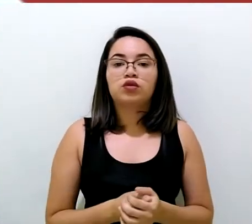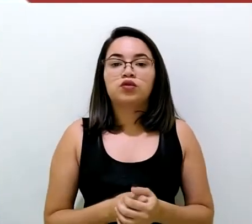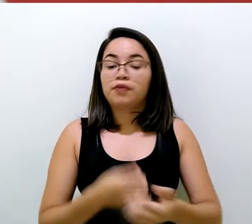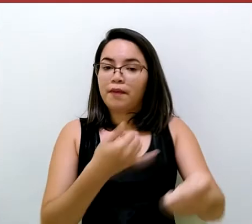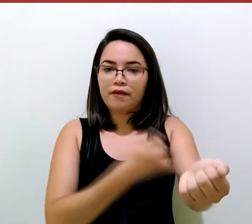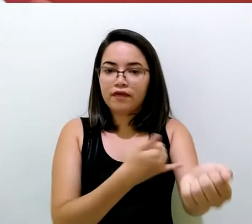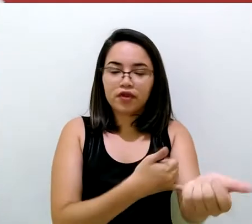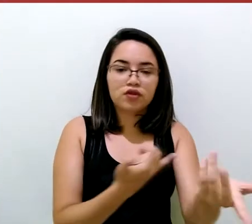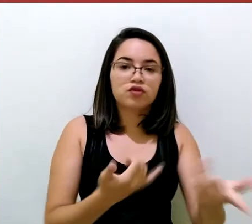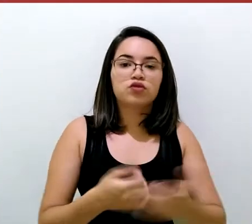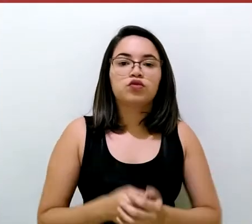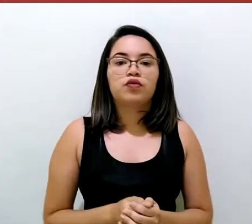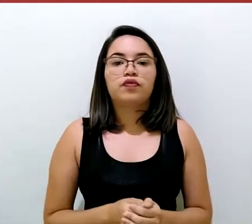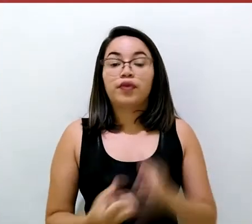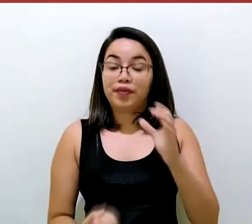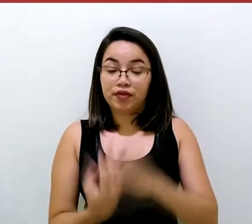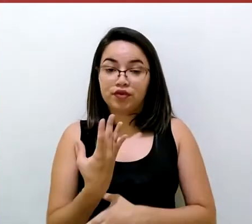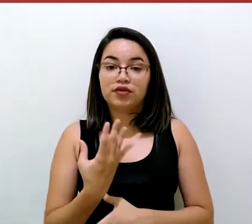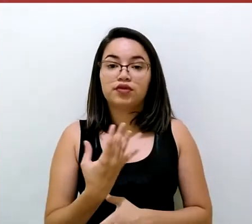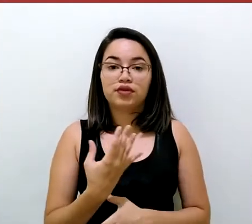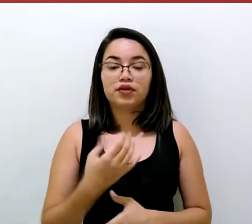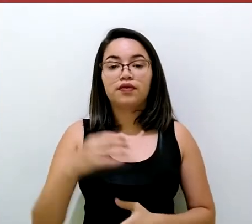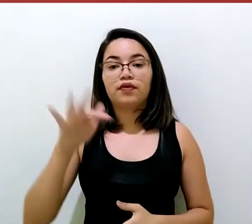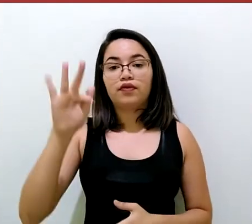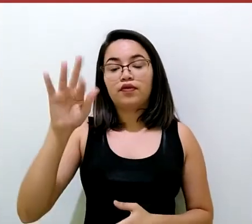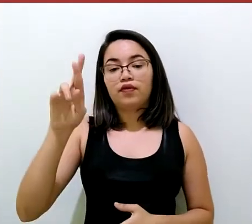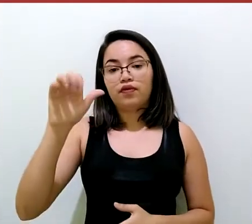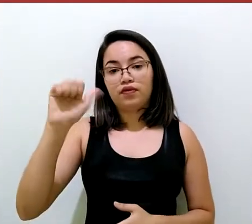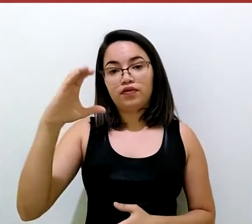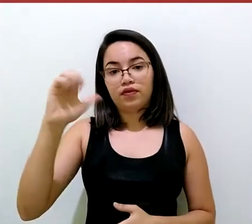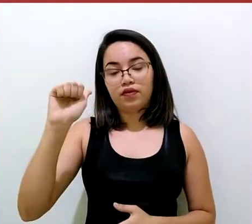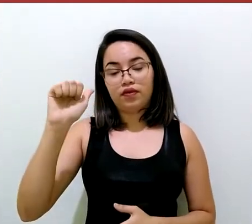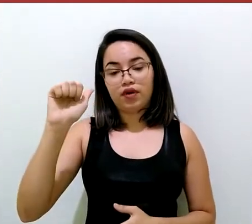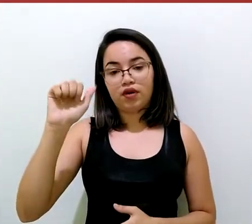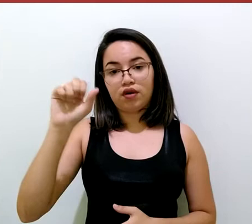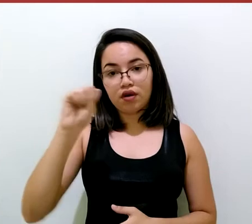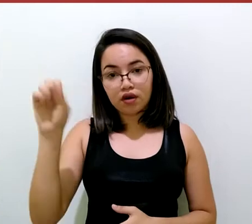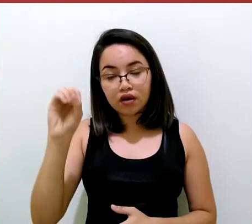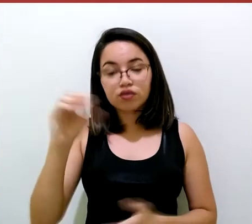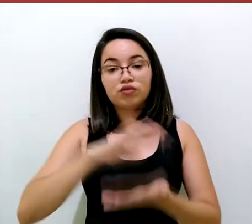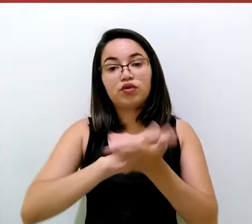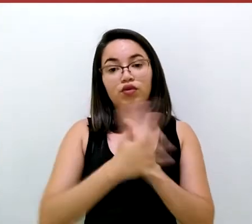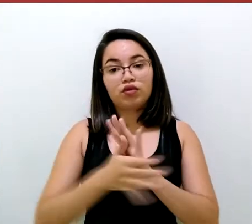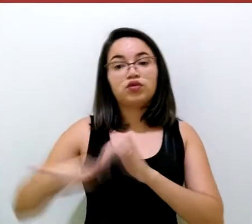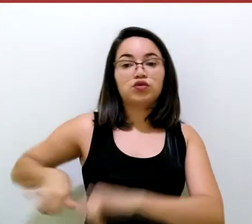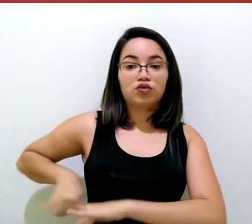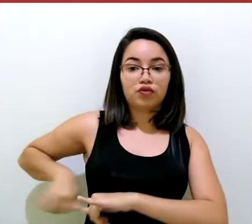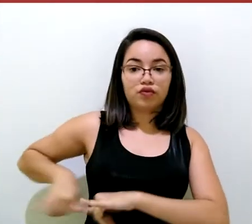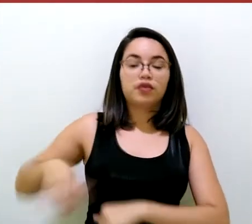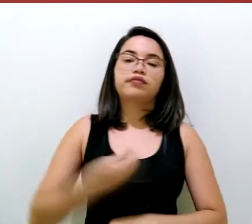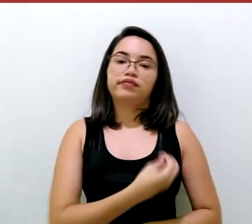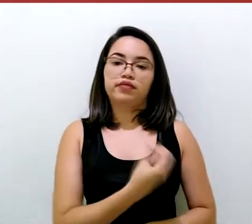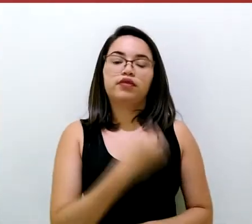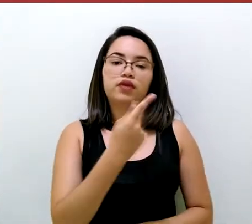relacionamentos, vícios, vai produzir fracasso, derrota e sofrimento na